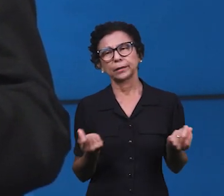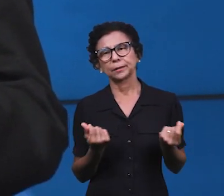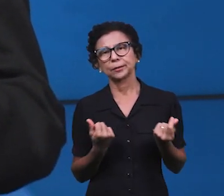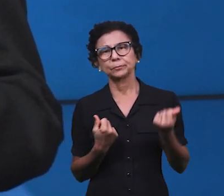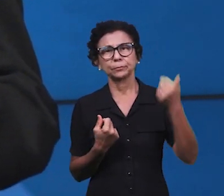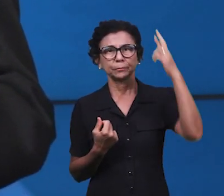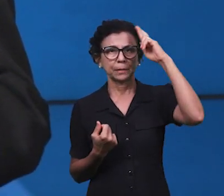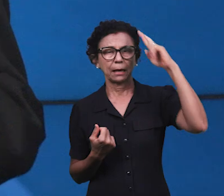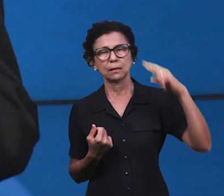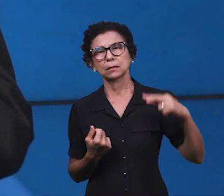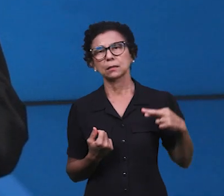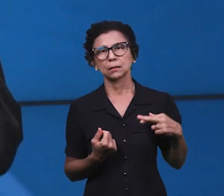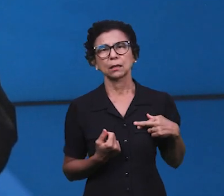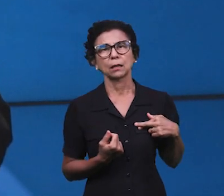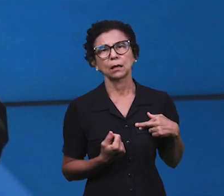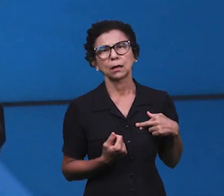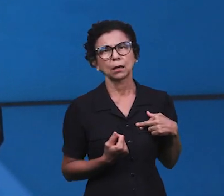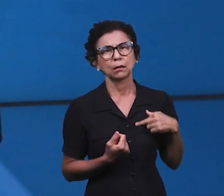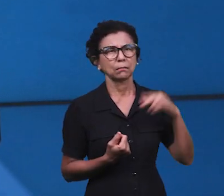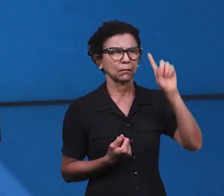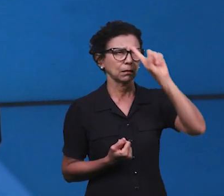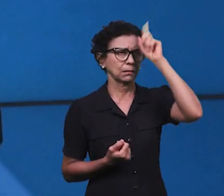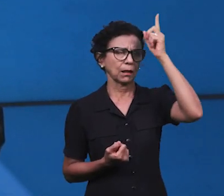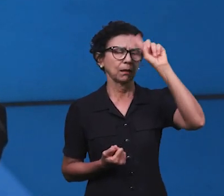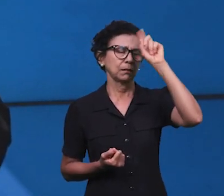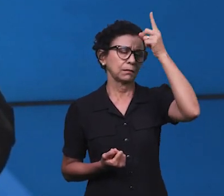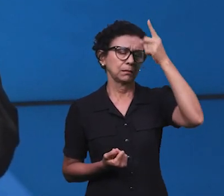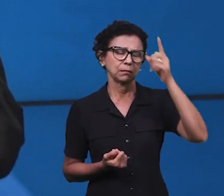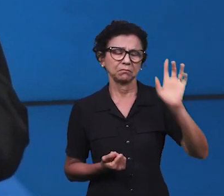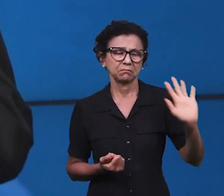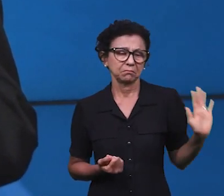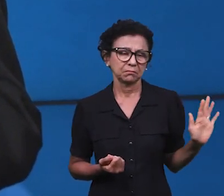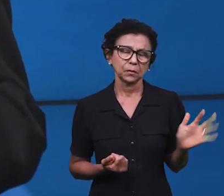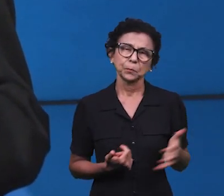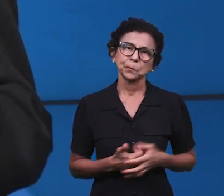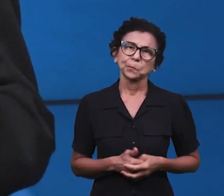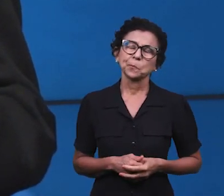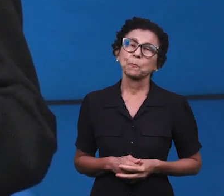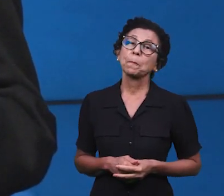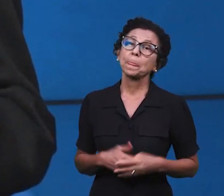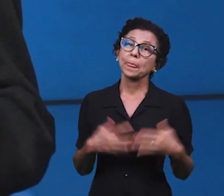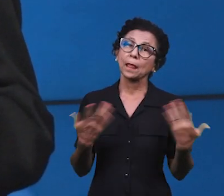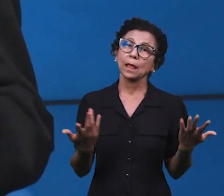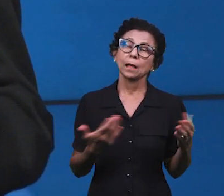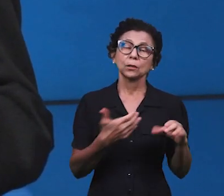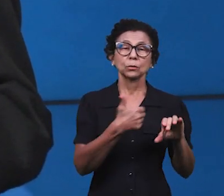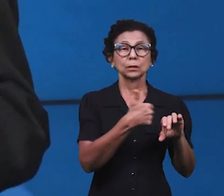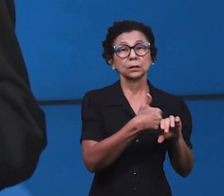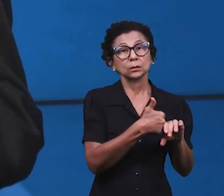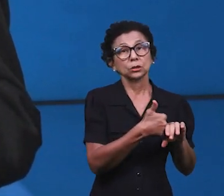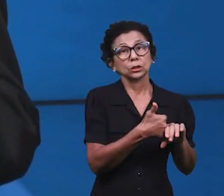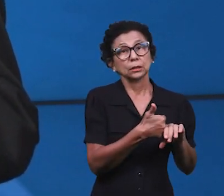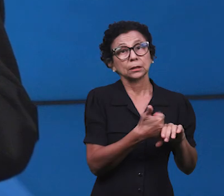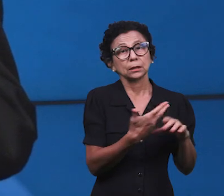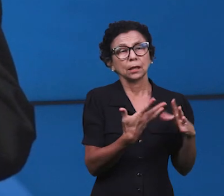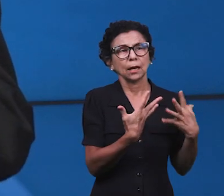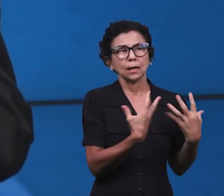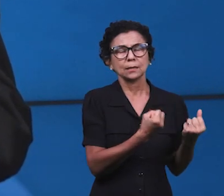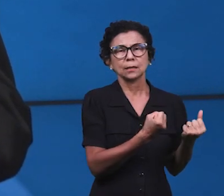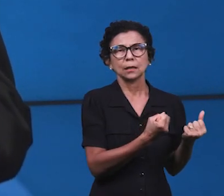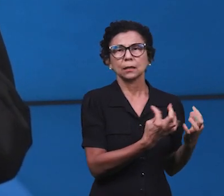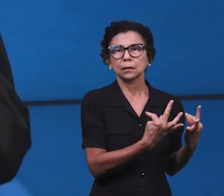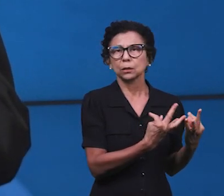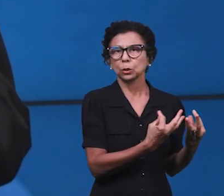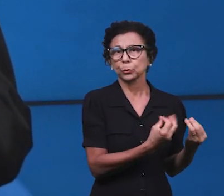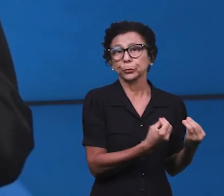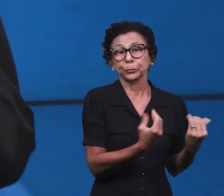da razão do homem, da ideia do homem. Então, realmente, isso é o cristianismo. Aliás, cristianismo aceita tudo, né? É